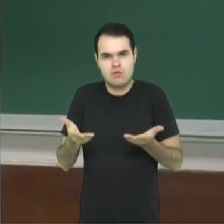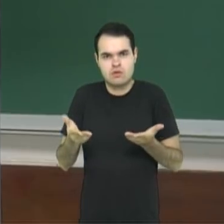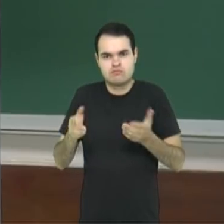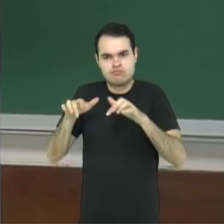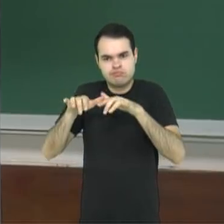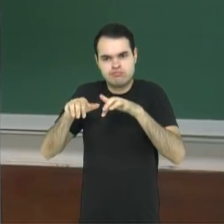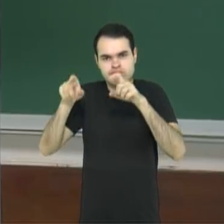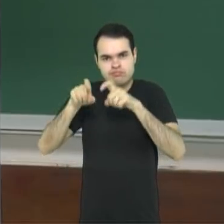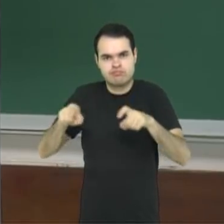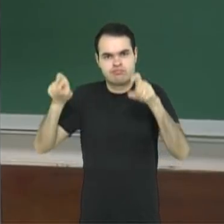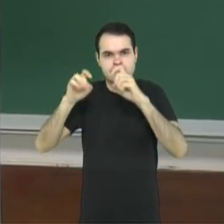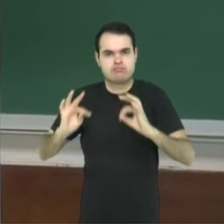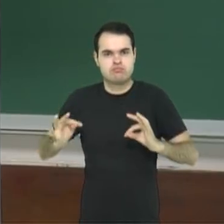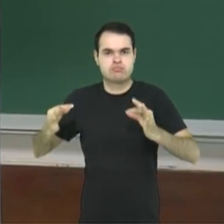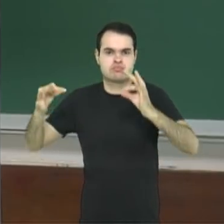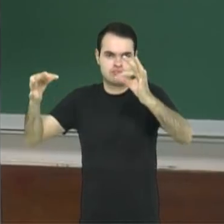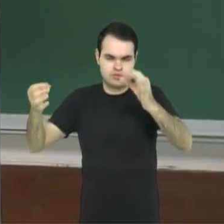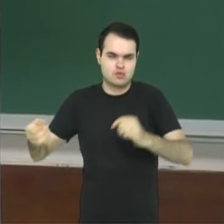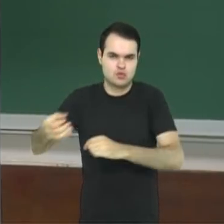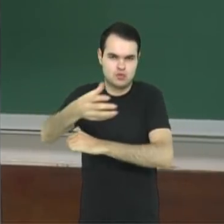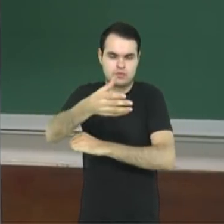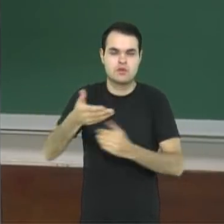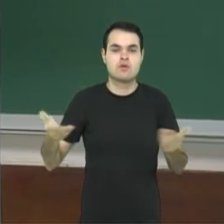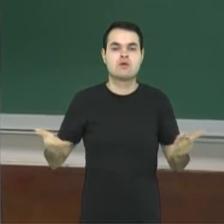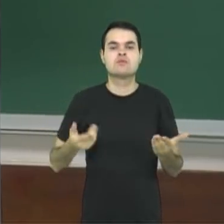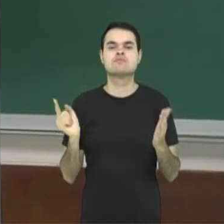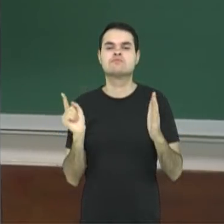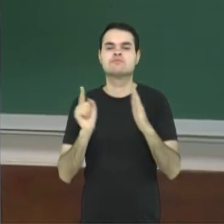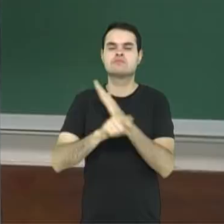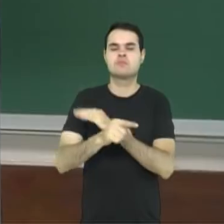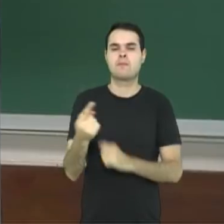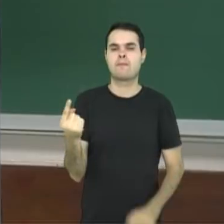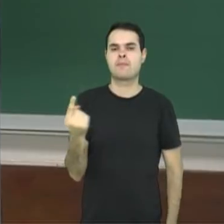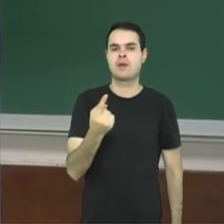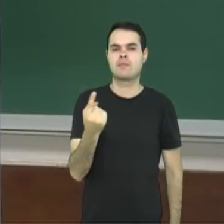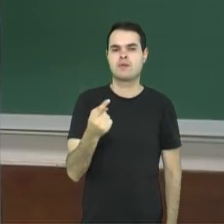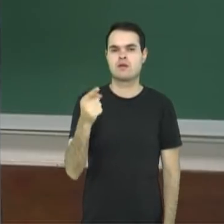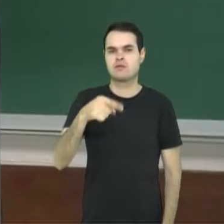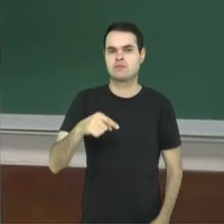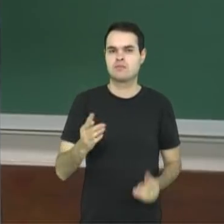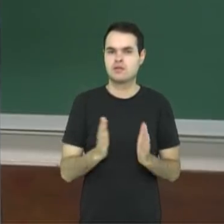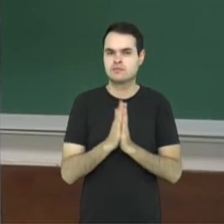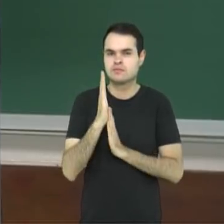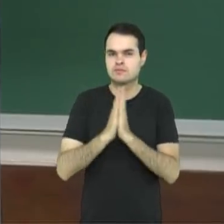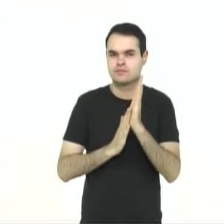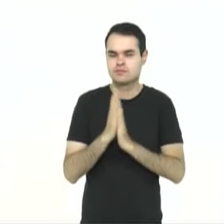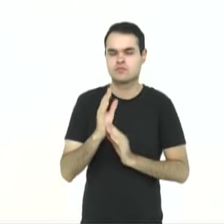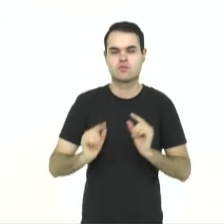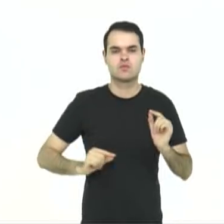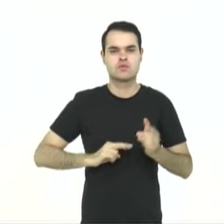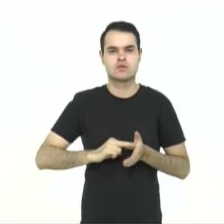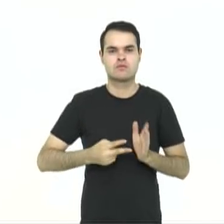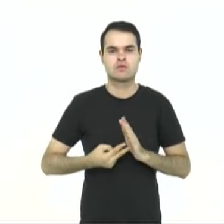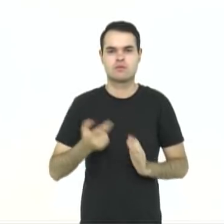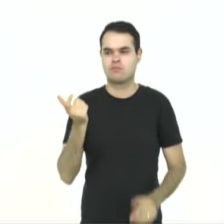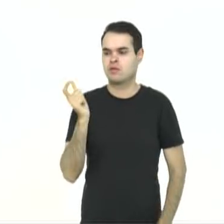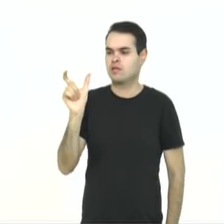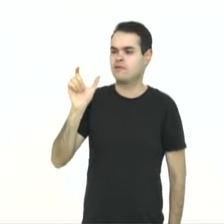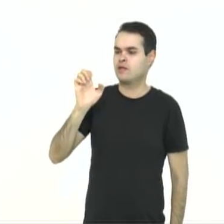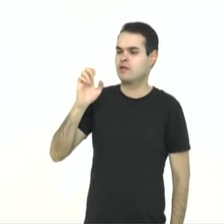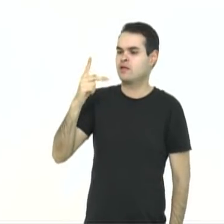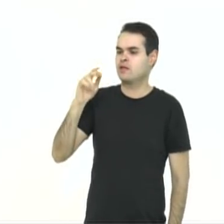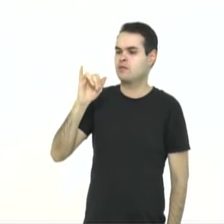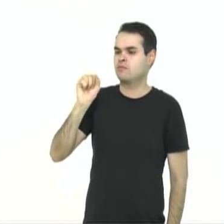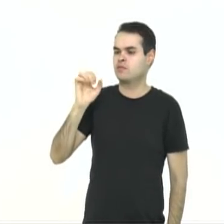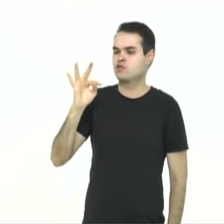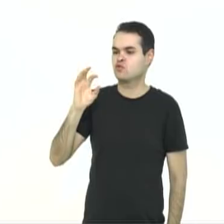vamos começar com um exercício. Vamos para o nosso primeiro quiz dessa aula, né? Para fazer um aquecimento aí. O que significa a palavra epístola? Como